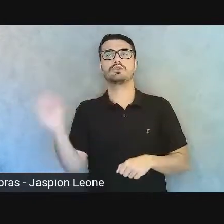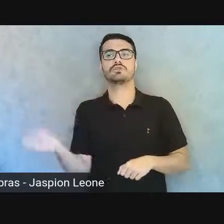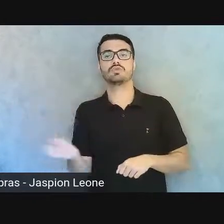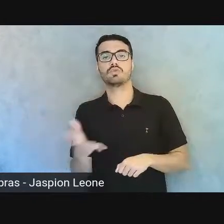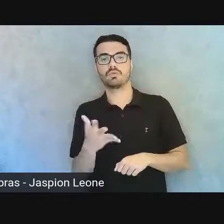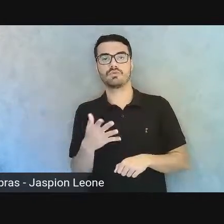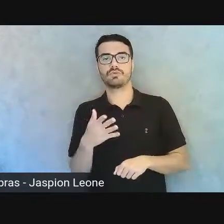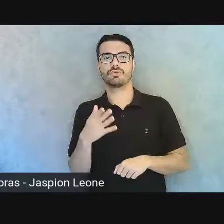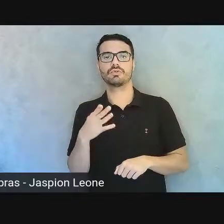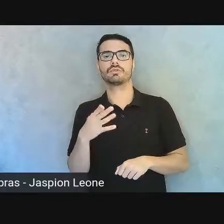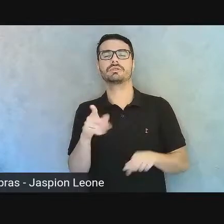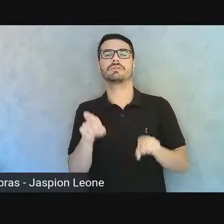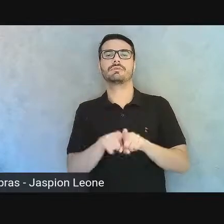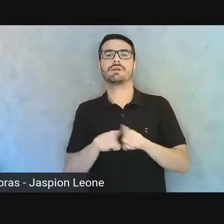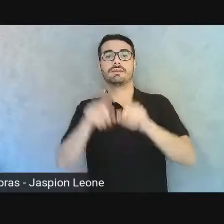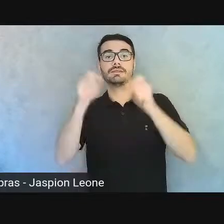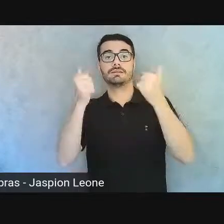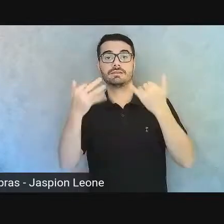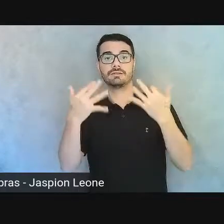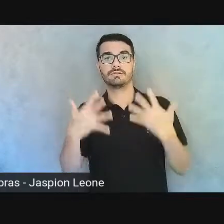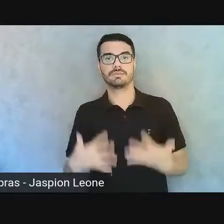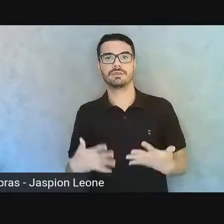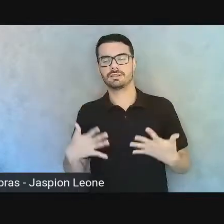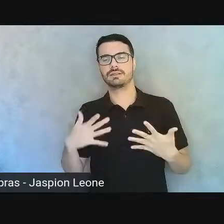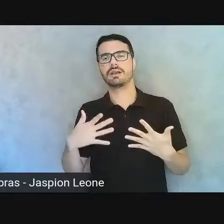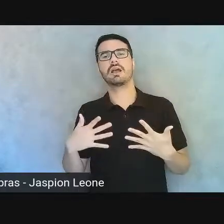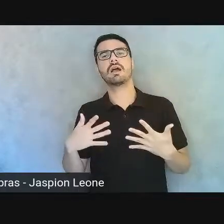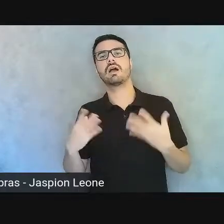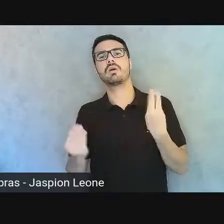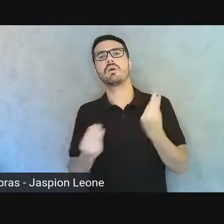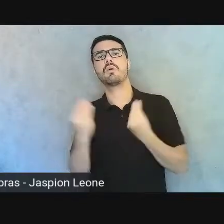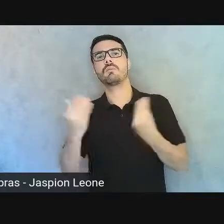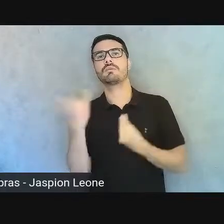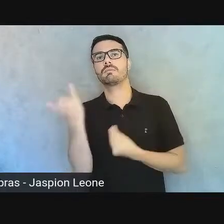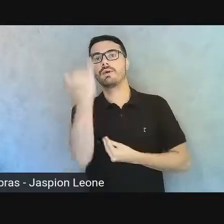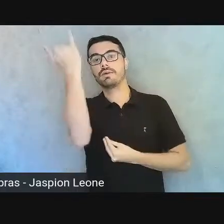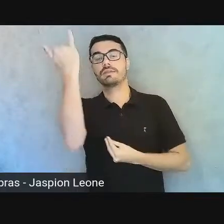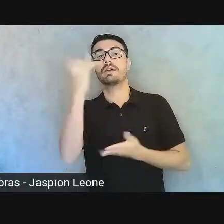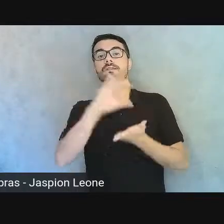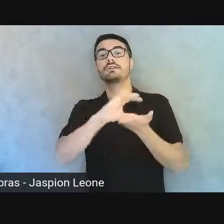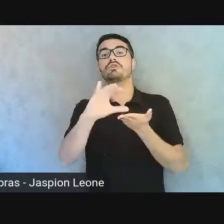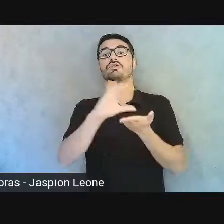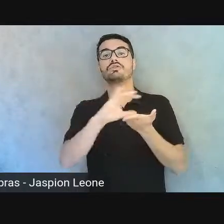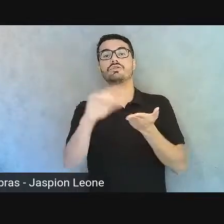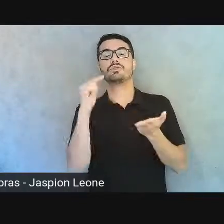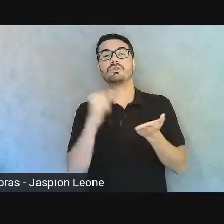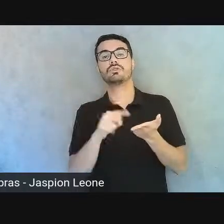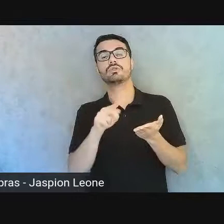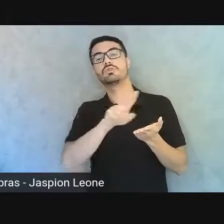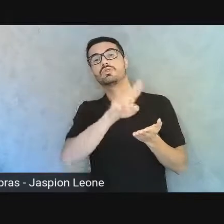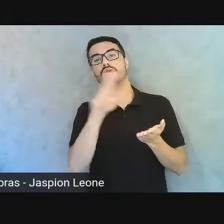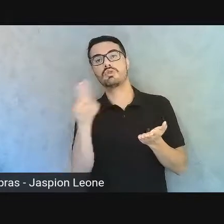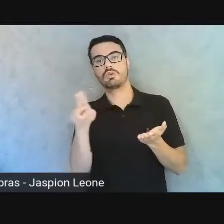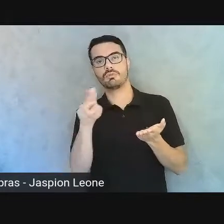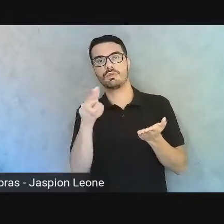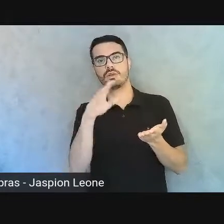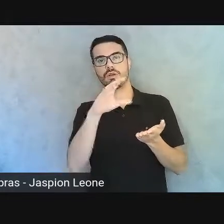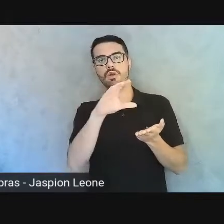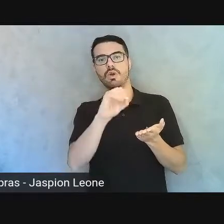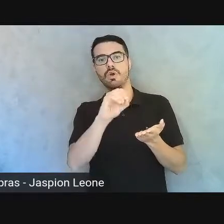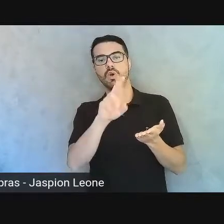contemporânea para ilustrar também a importância dessa abordagem orçamentária, é o chamado orçamento de